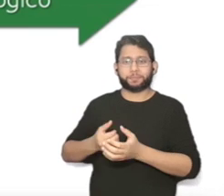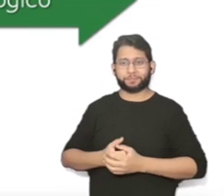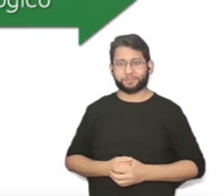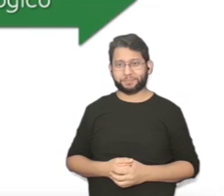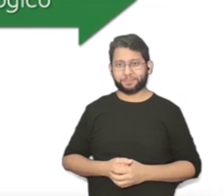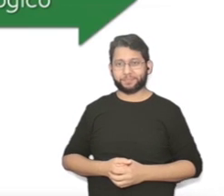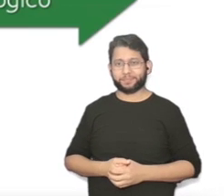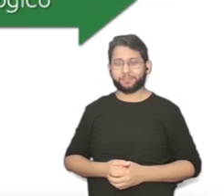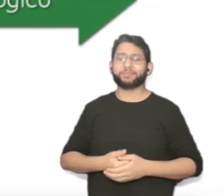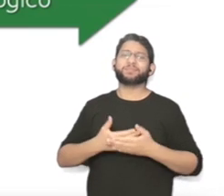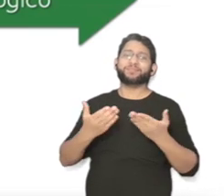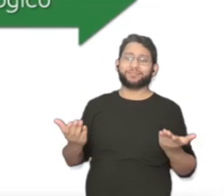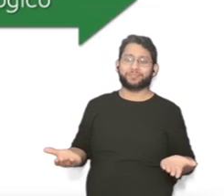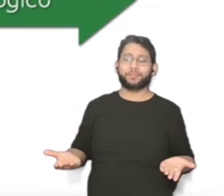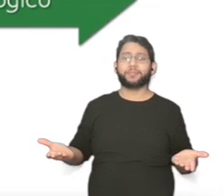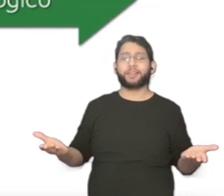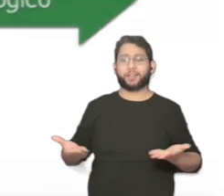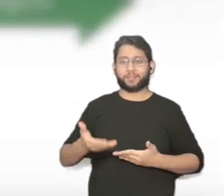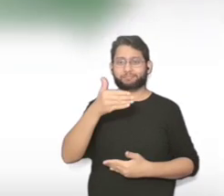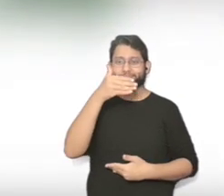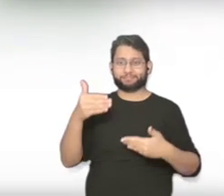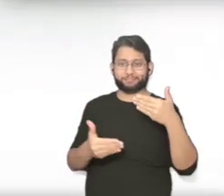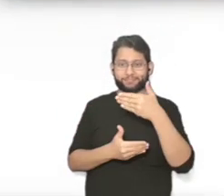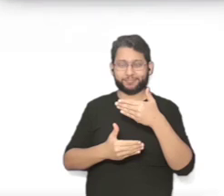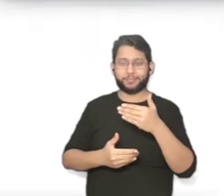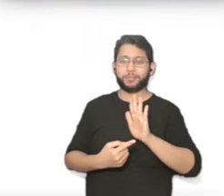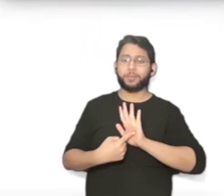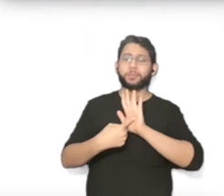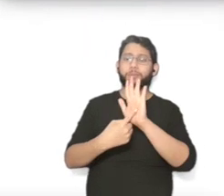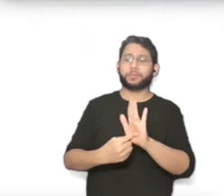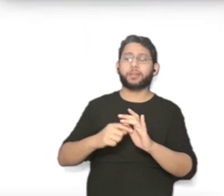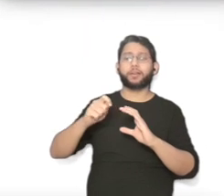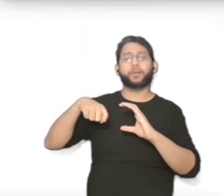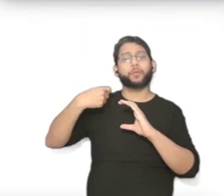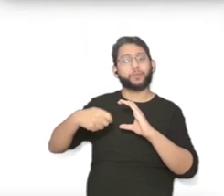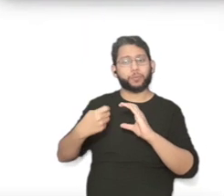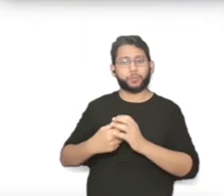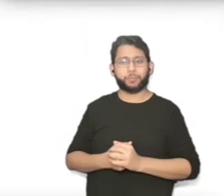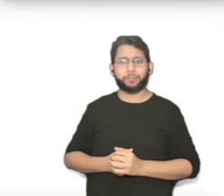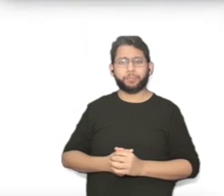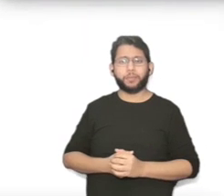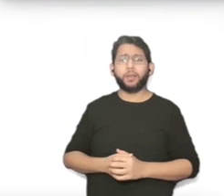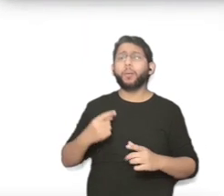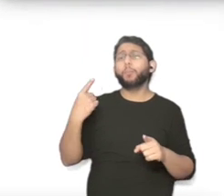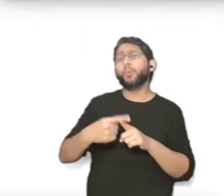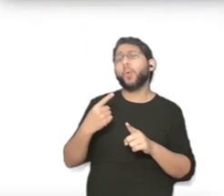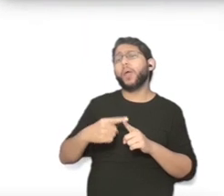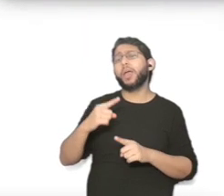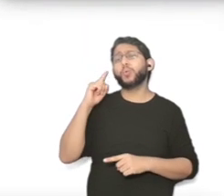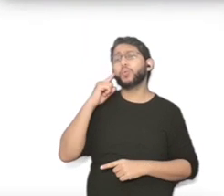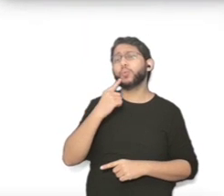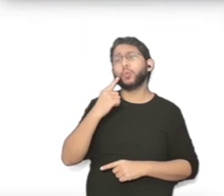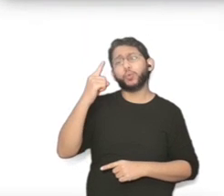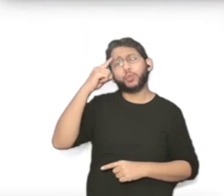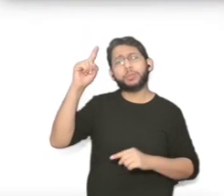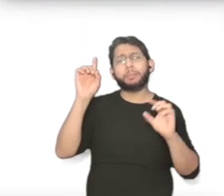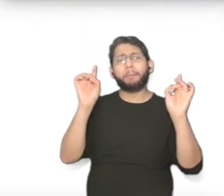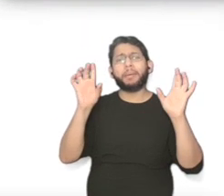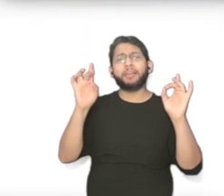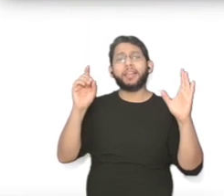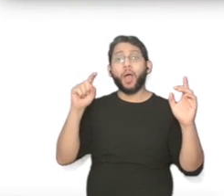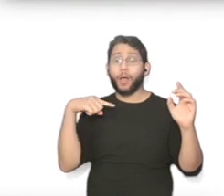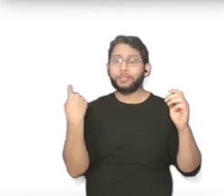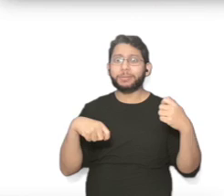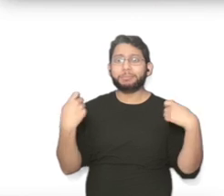nós gostaríamos que fôssemos olhados. Nesse slide, convido vocês também a assistirem um vídeo do Por que comemorar o